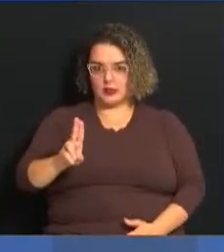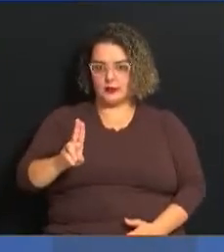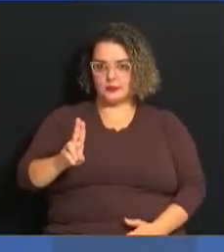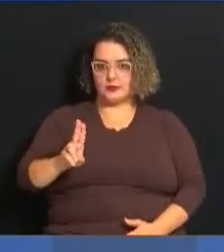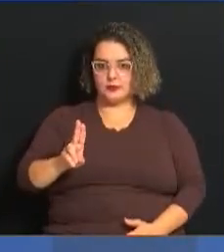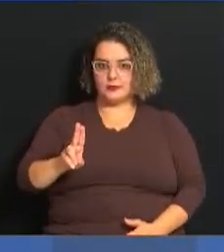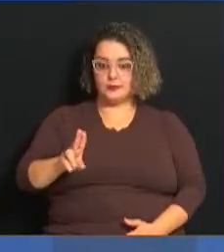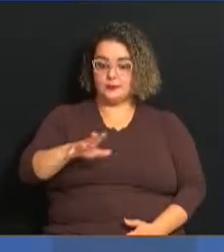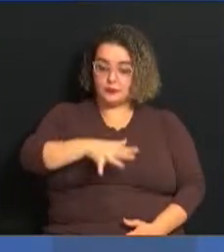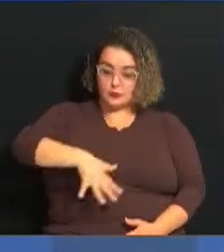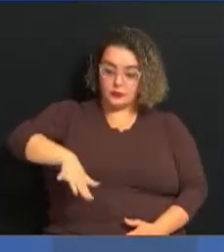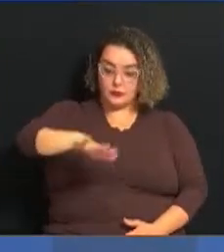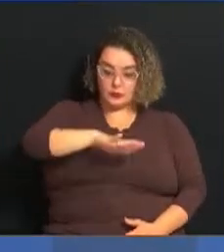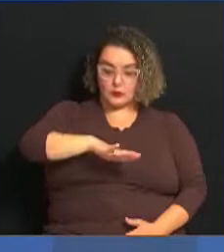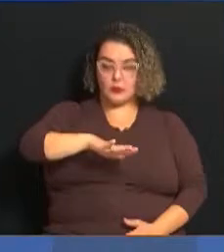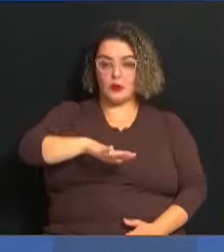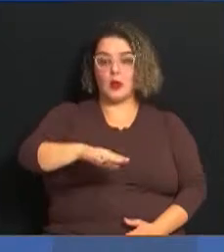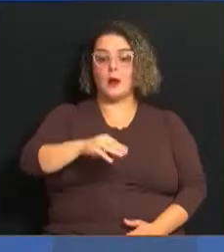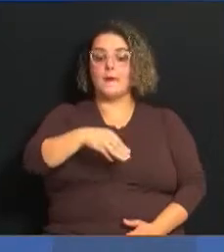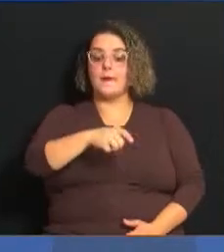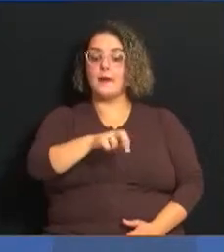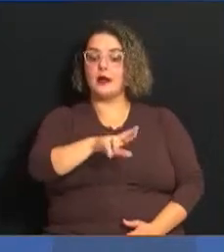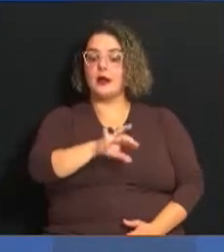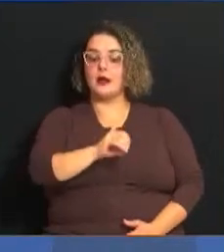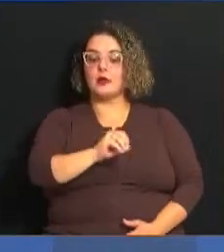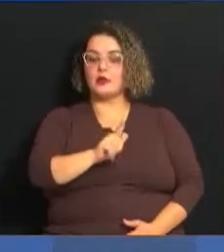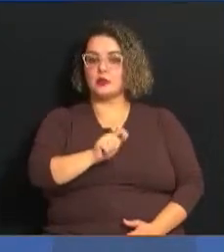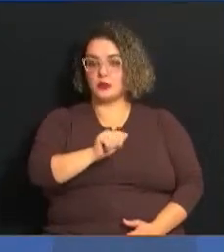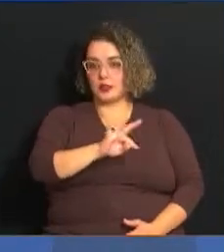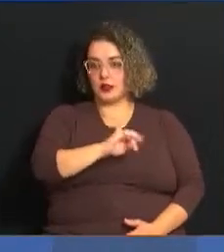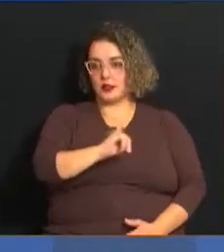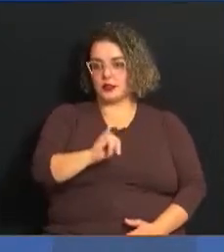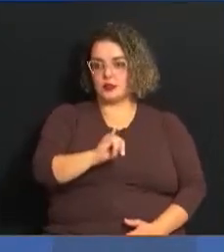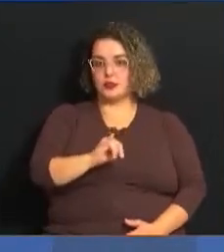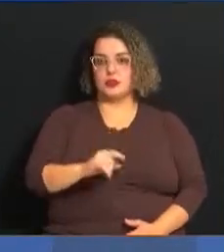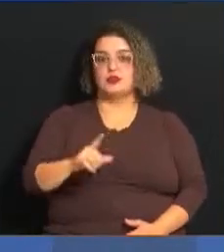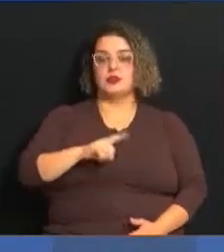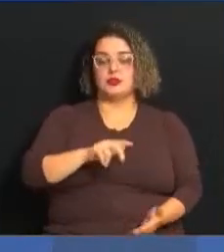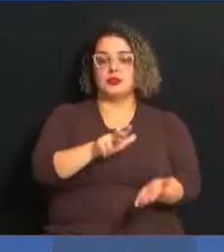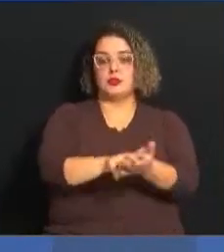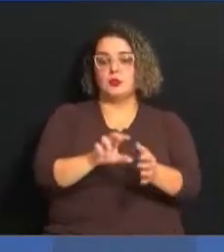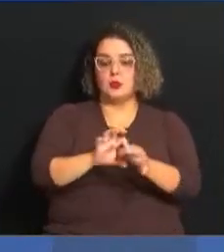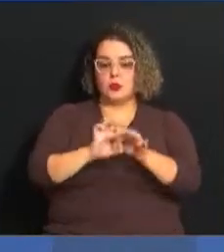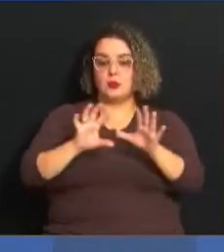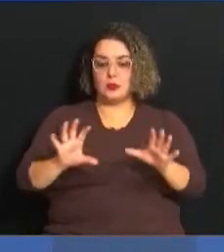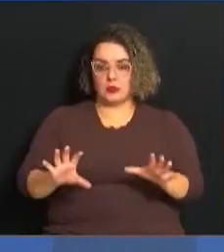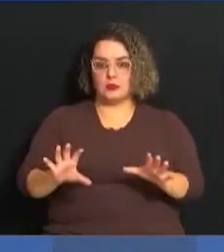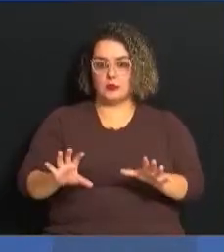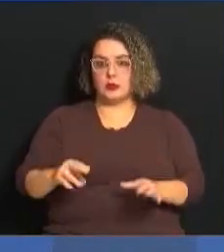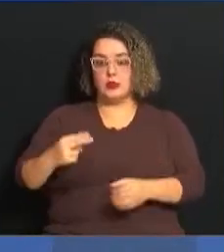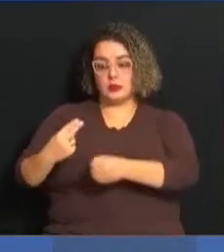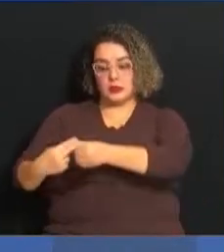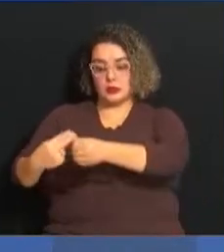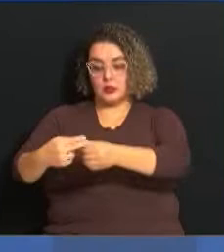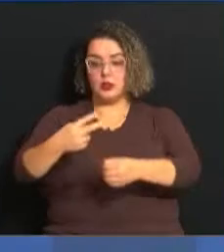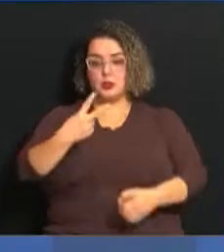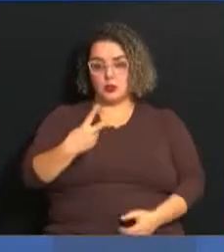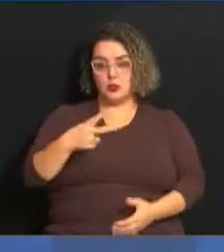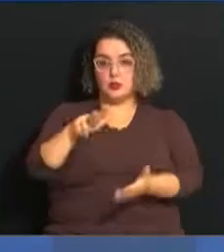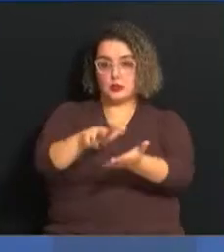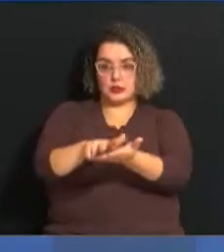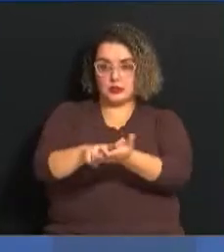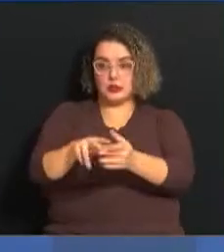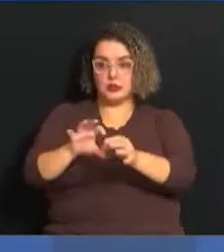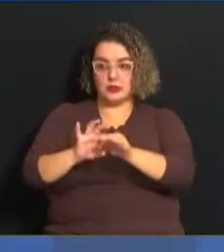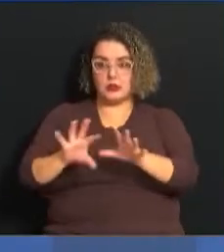rede municipal Dr. Mário Gatti, nós tínhamos apenas um leito livre, lá na Unicamp, 2 leitos livres e na